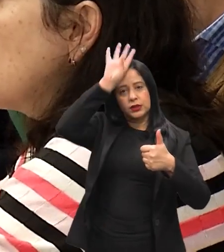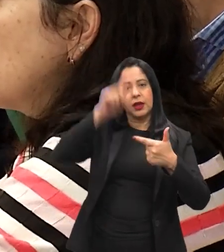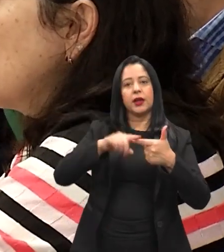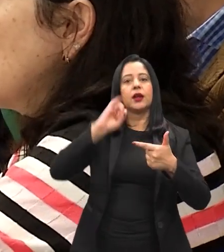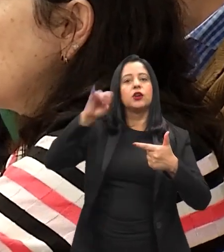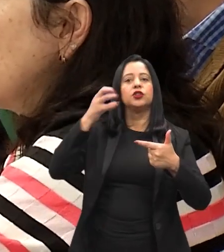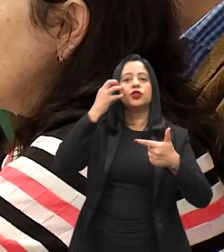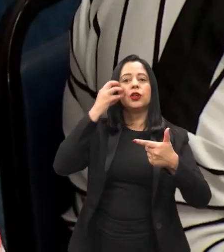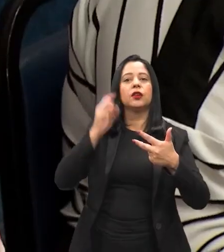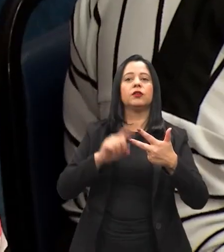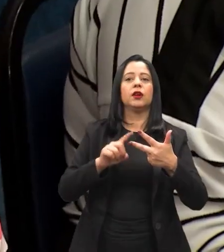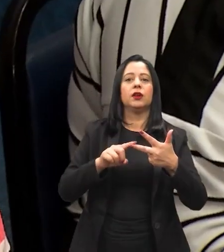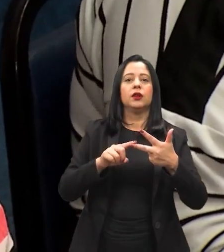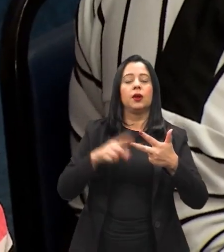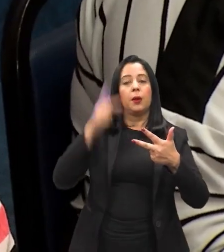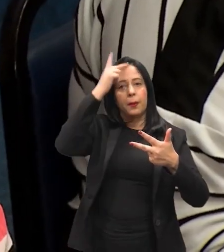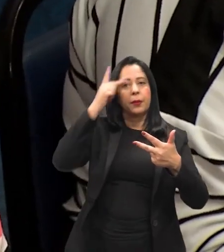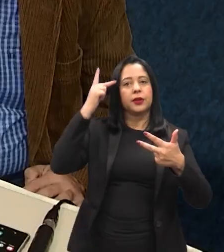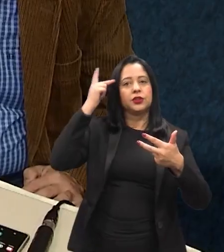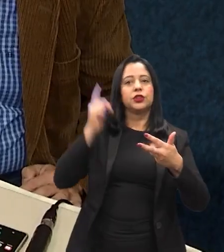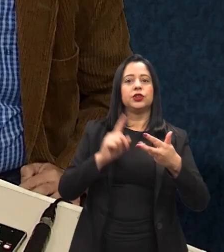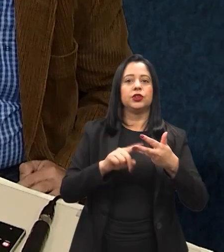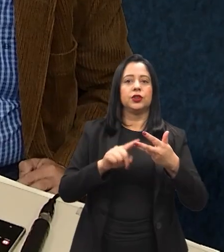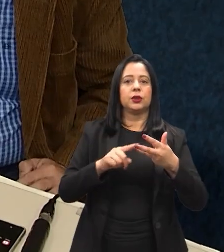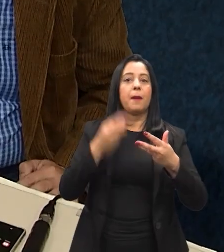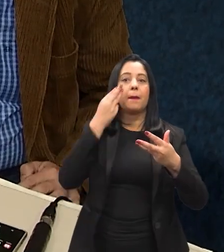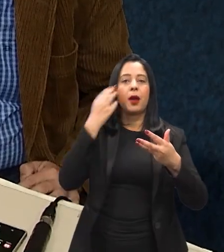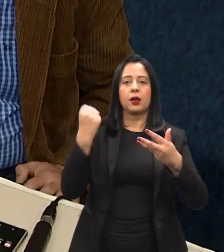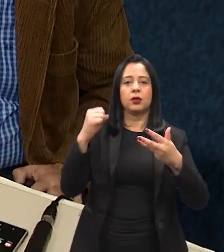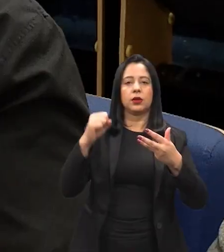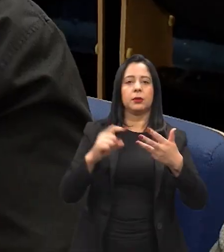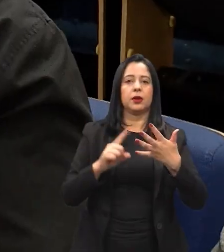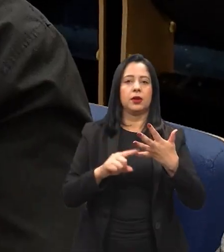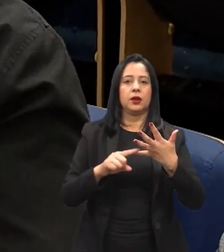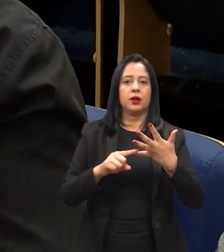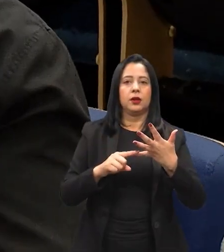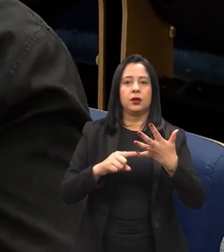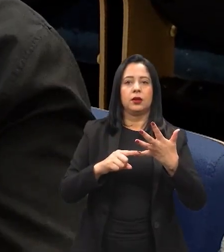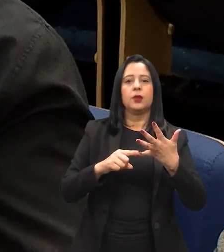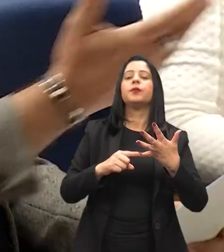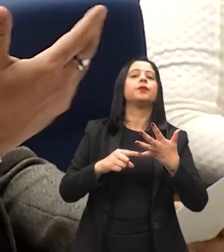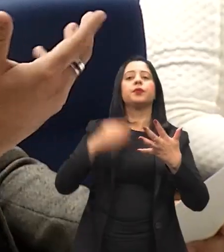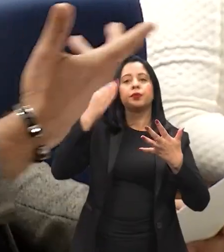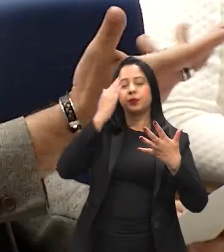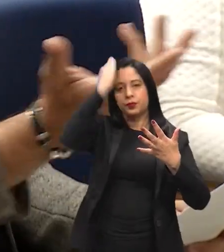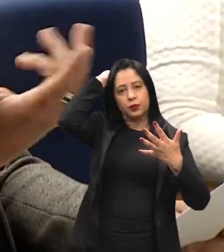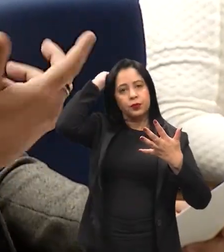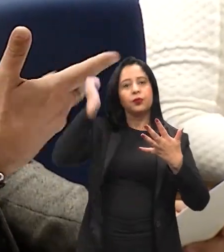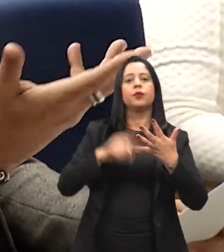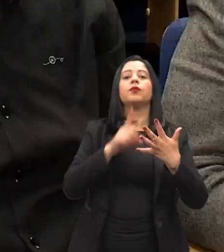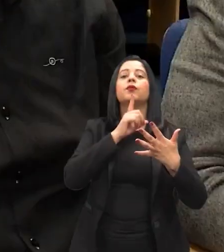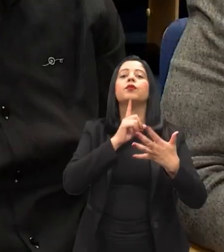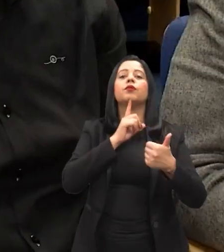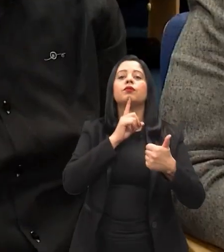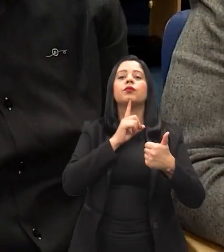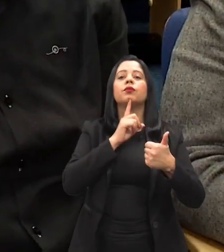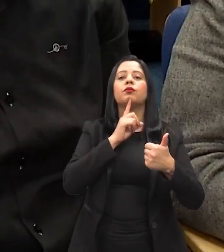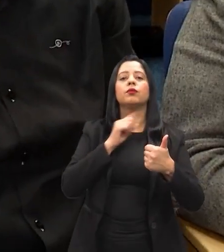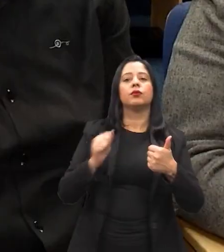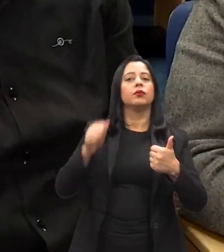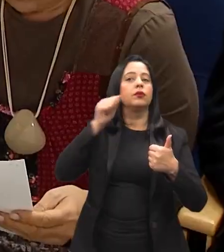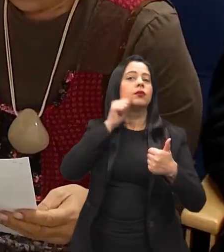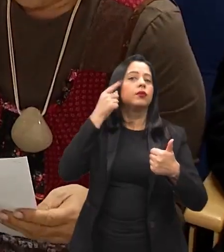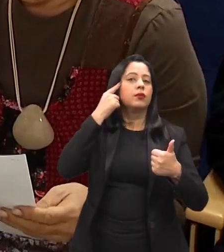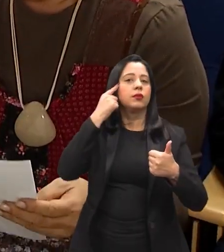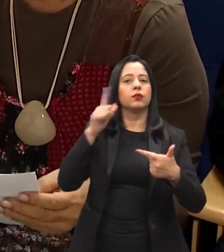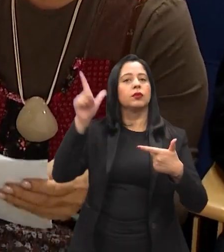os vereadores Sena, Juliana Fraga, Fernando Petiti, Marcão da Academia, Cláudio Apolinário, Sérgio